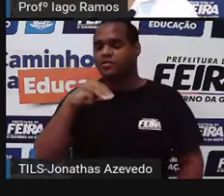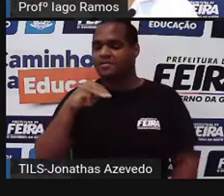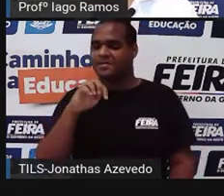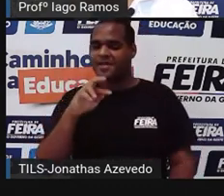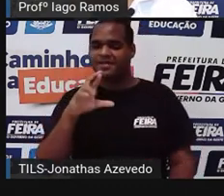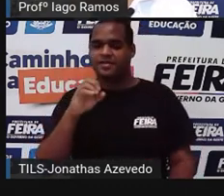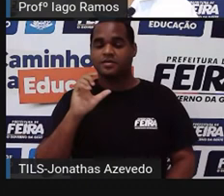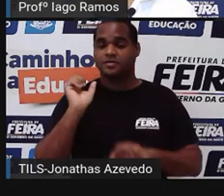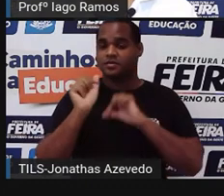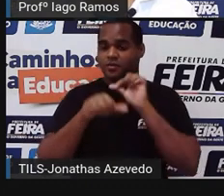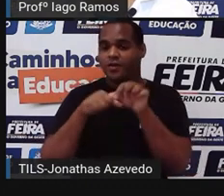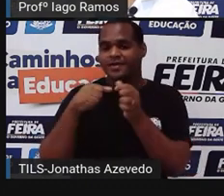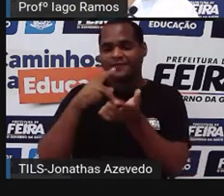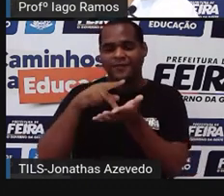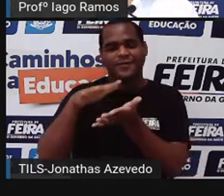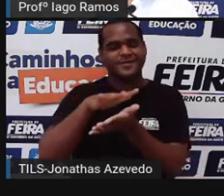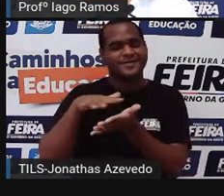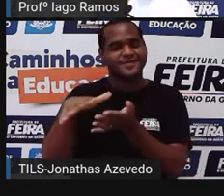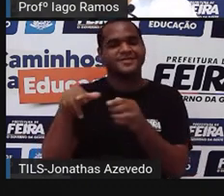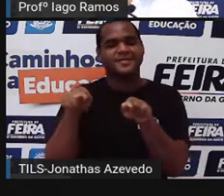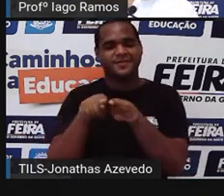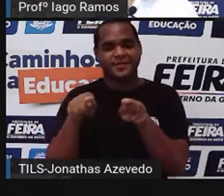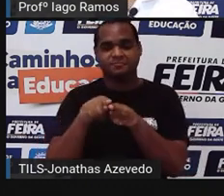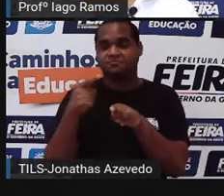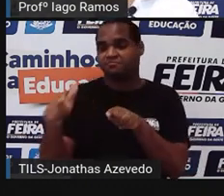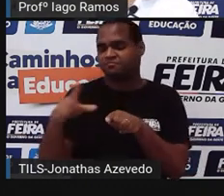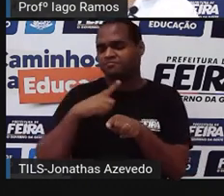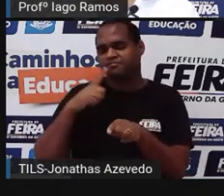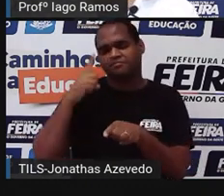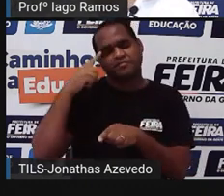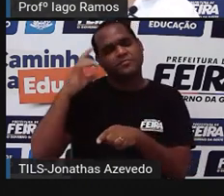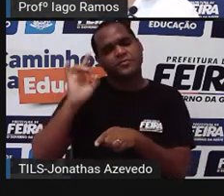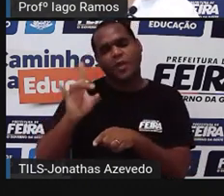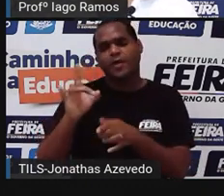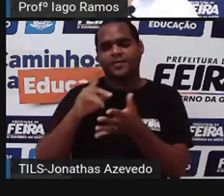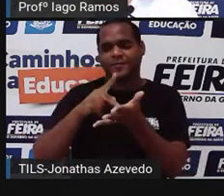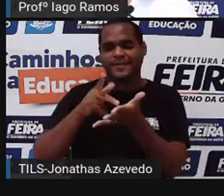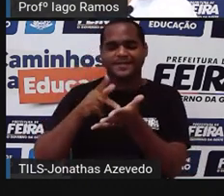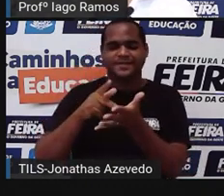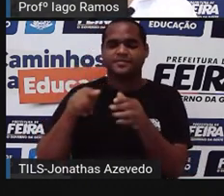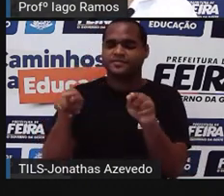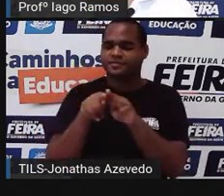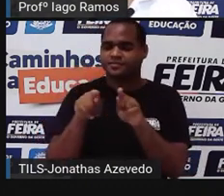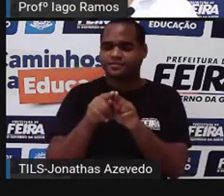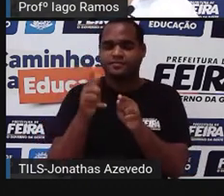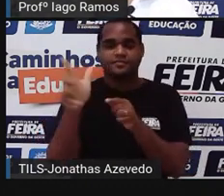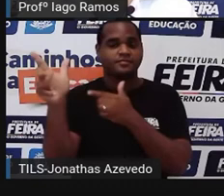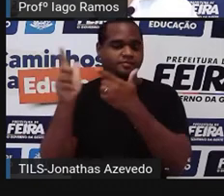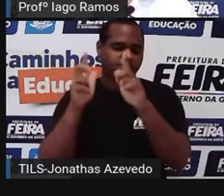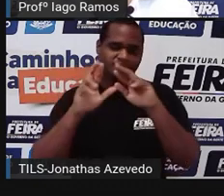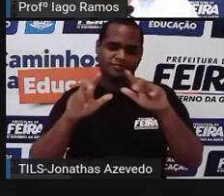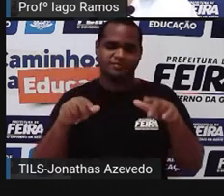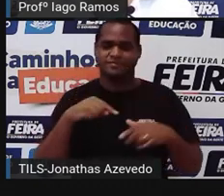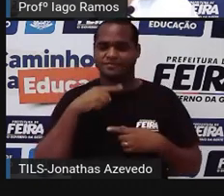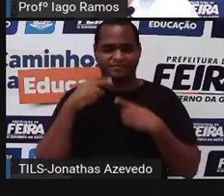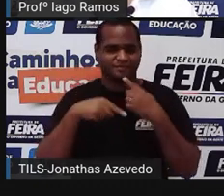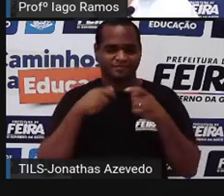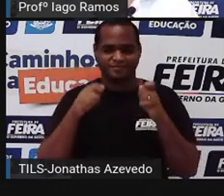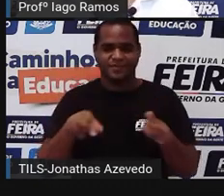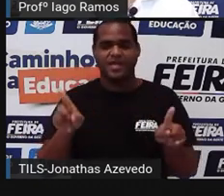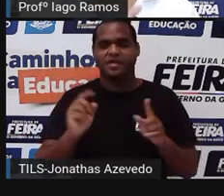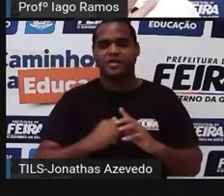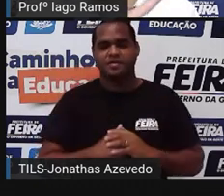porque quando eu giro a figura eu só faço girar eu não mexo nas medidas da figura Tá bom